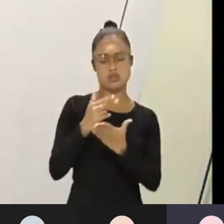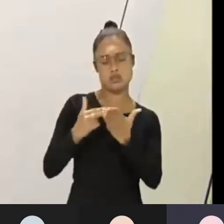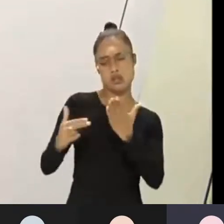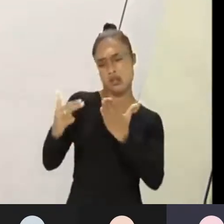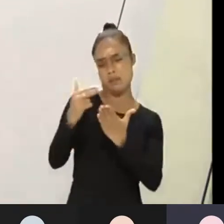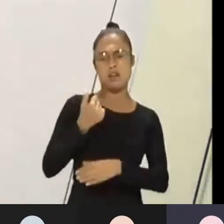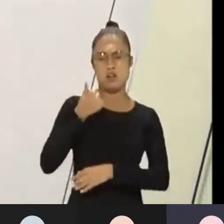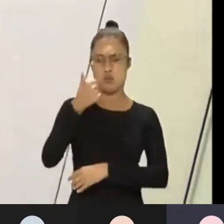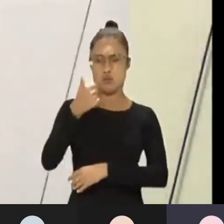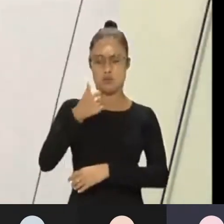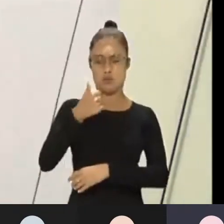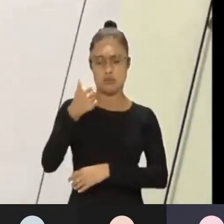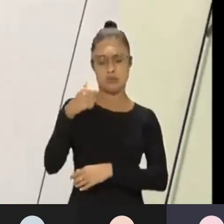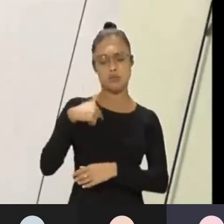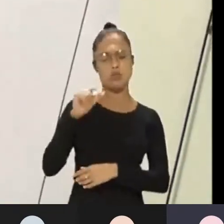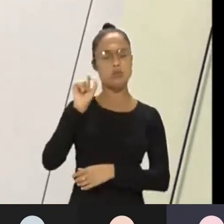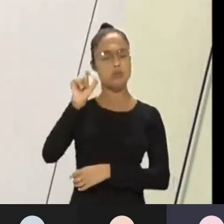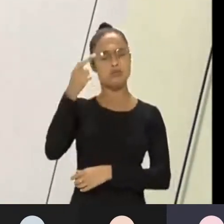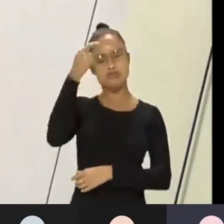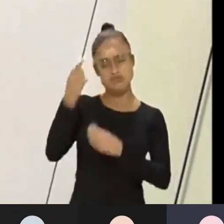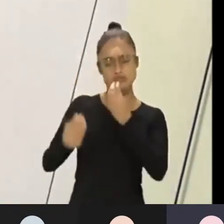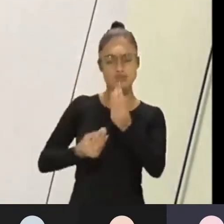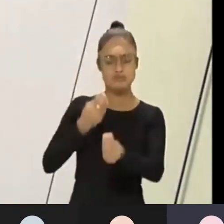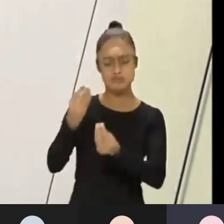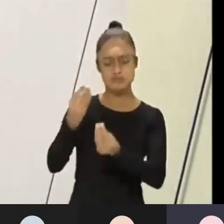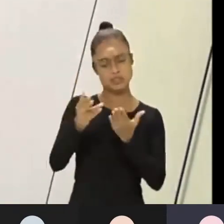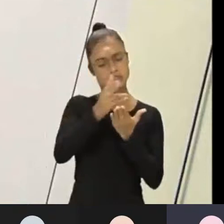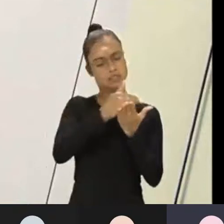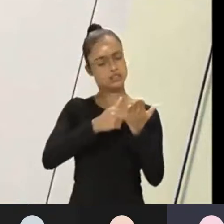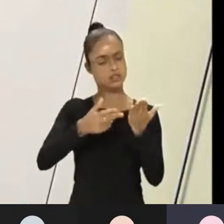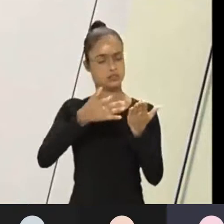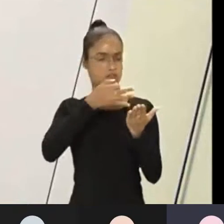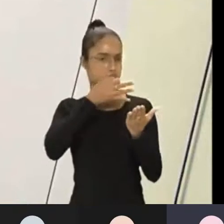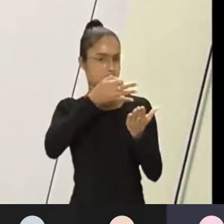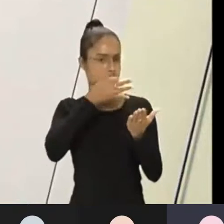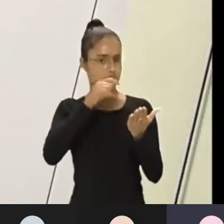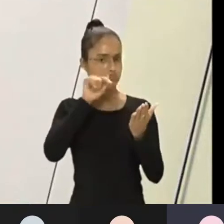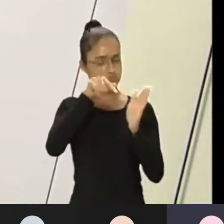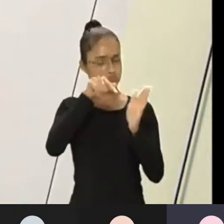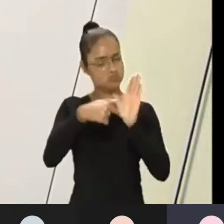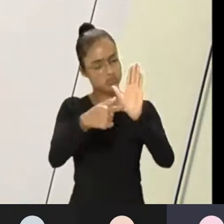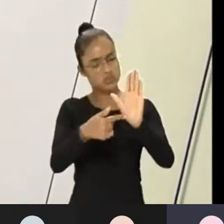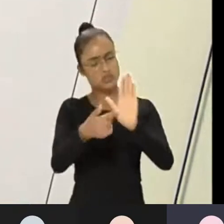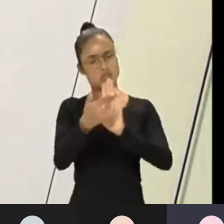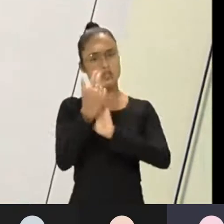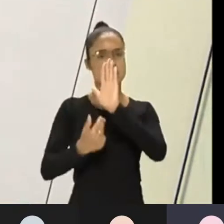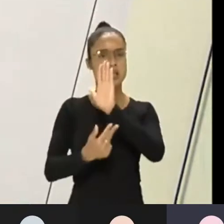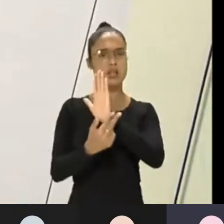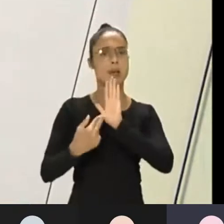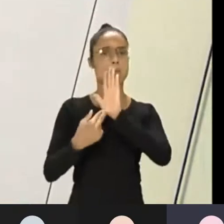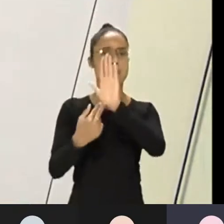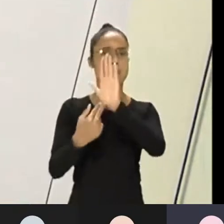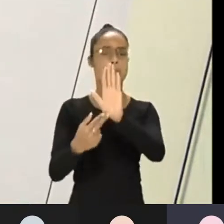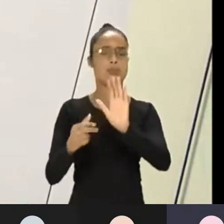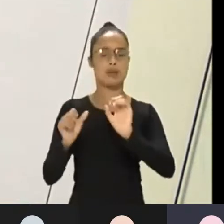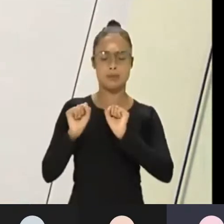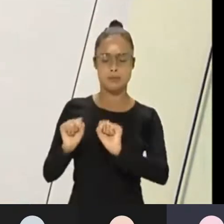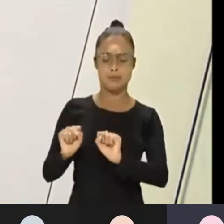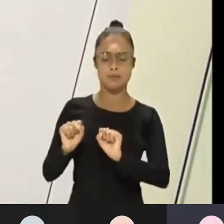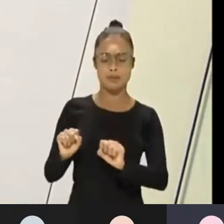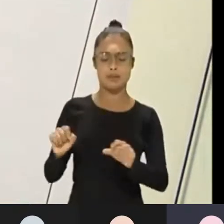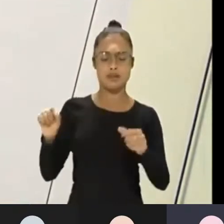Qual que é o primeiro passo? Aqui eu deixei como opcional essa forma de representação. Então, você pode, para